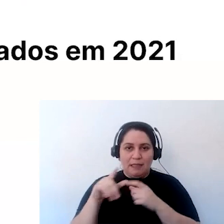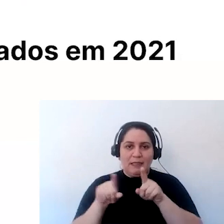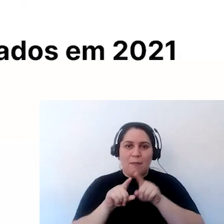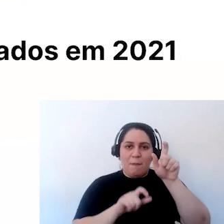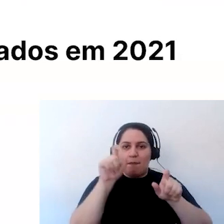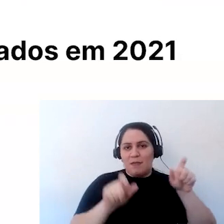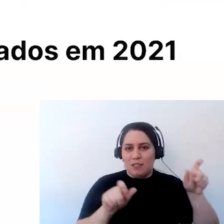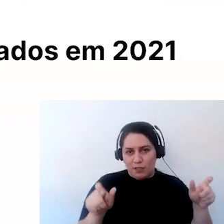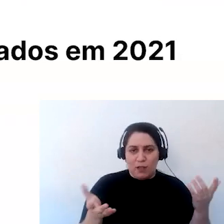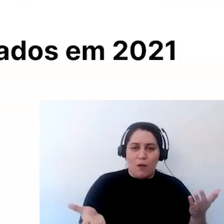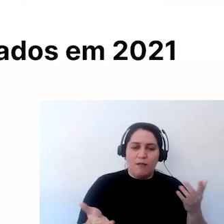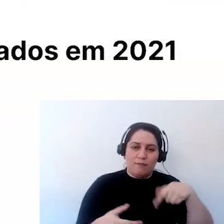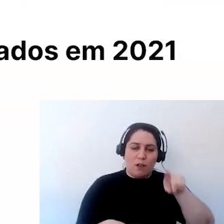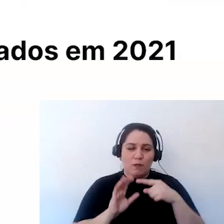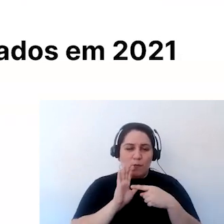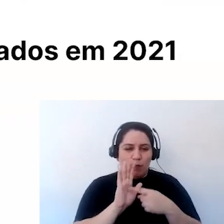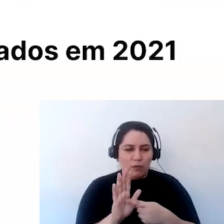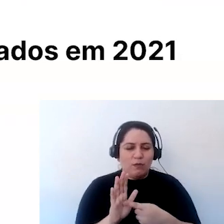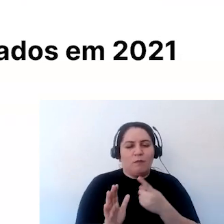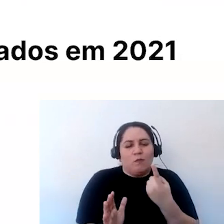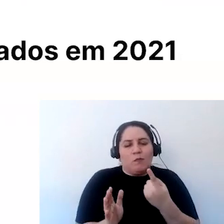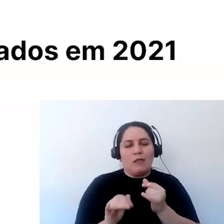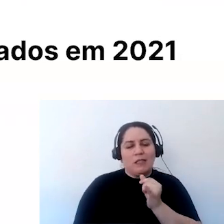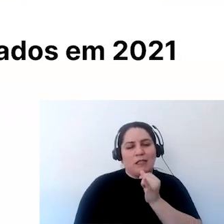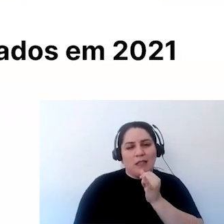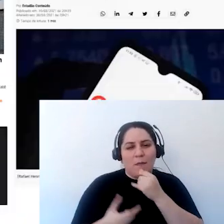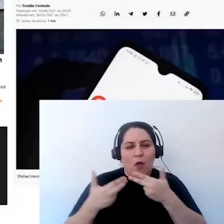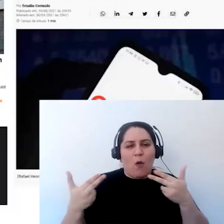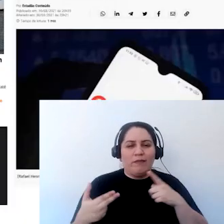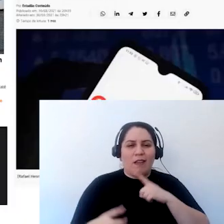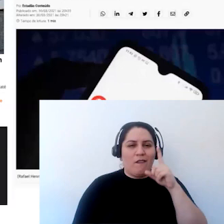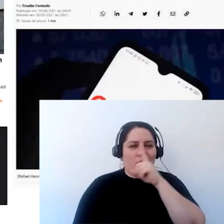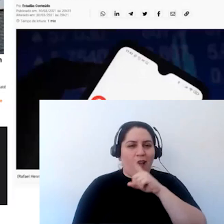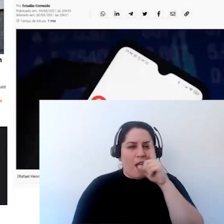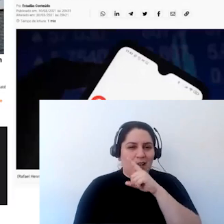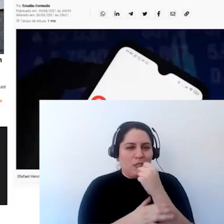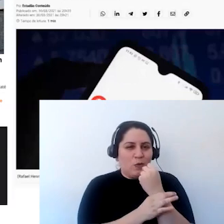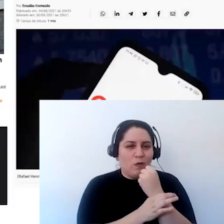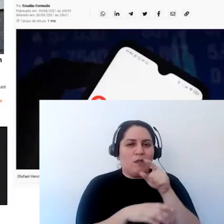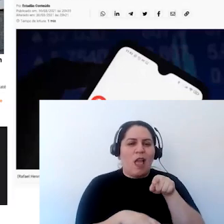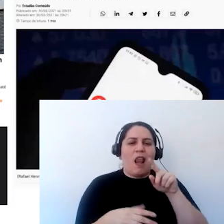consumidores. E no próximo slide a gente vai ver alguns exemplos dessas falhas de segurança e seus impactos.